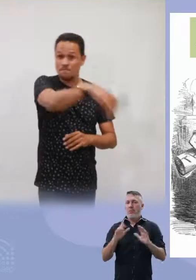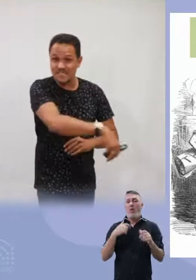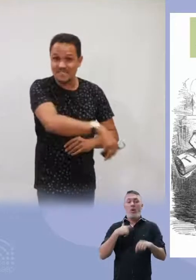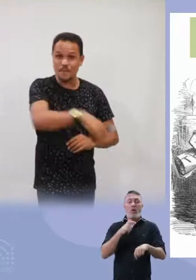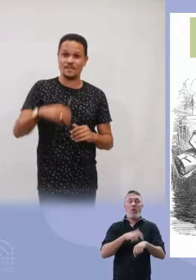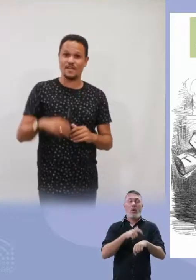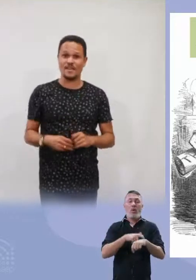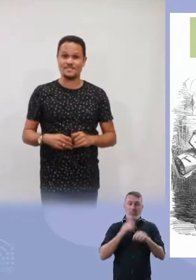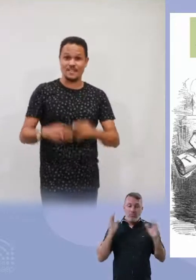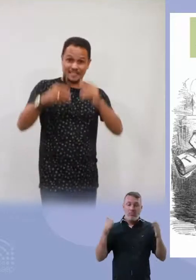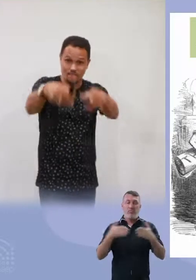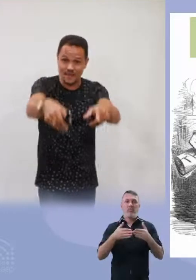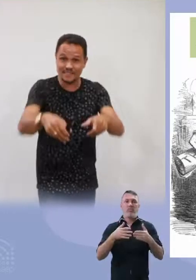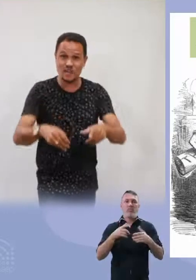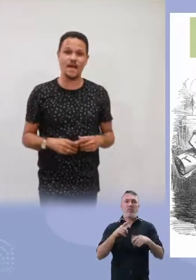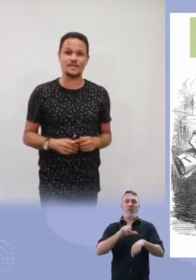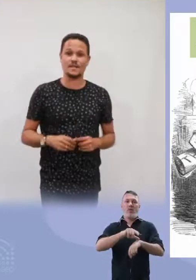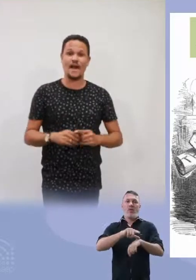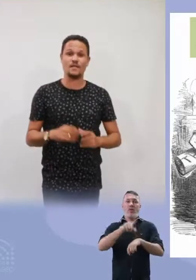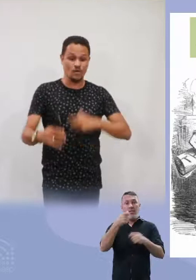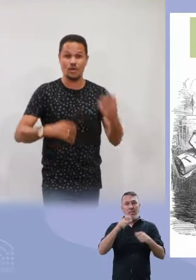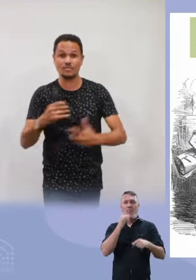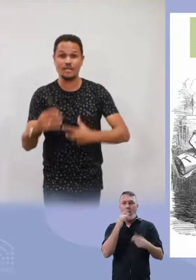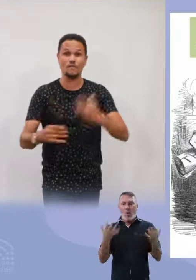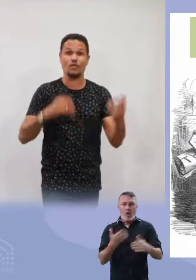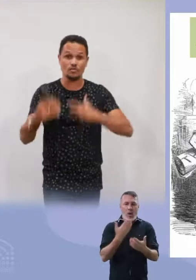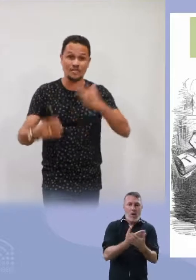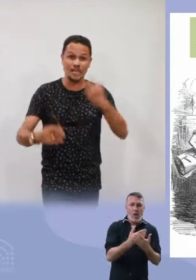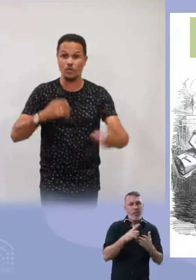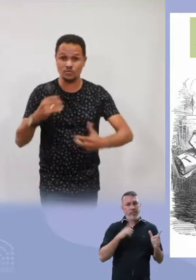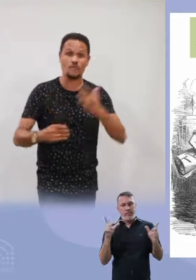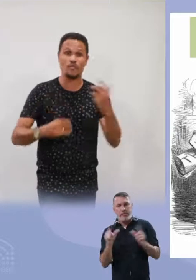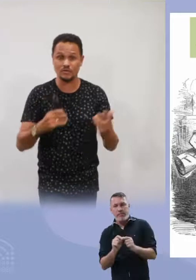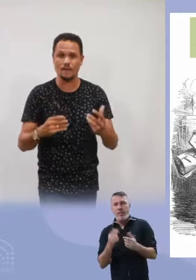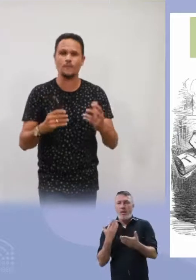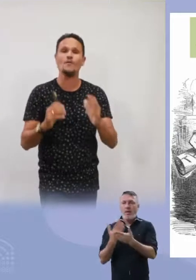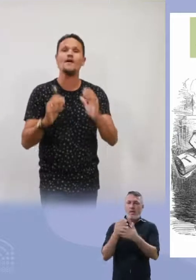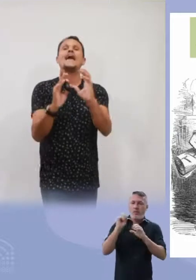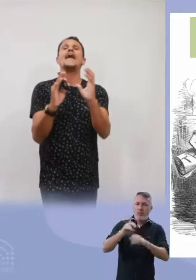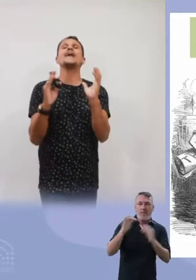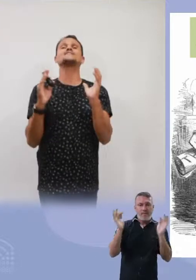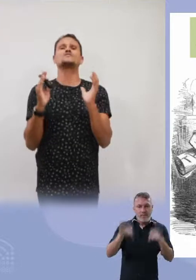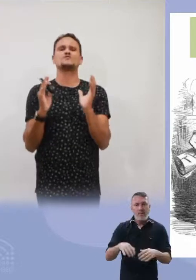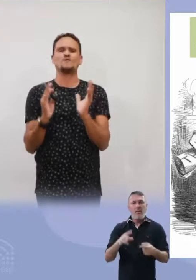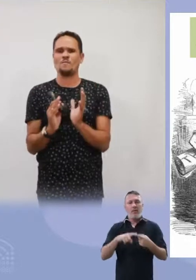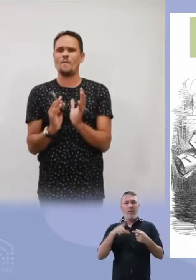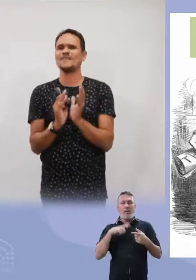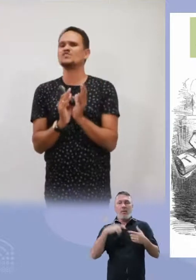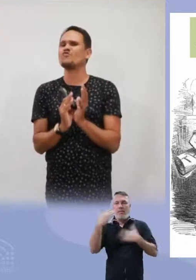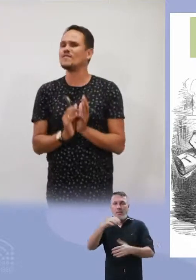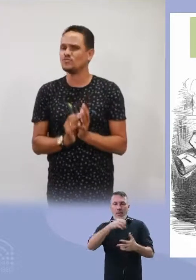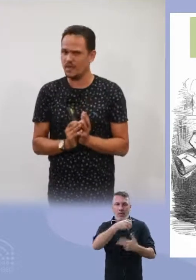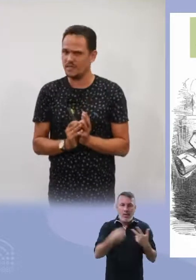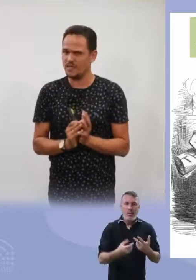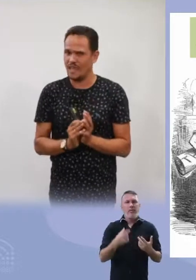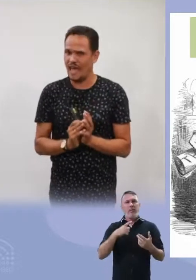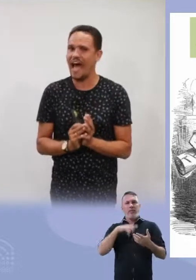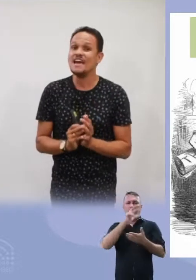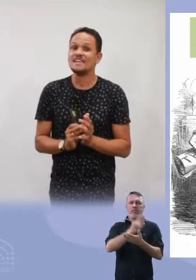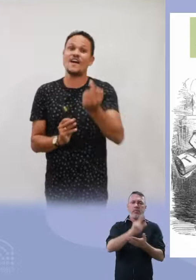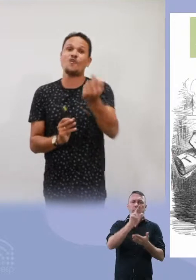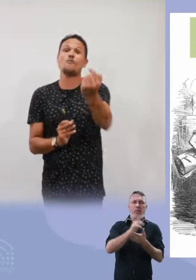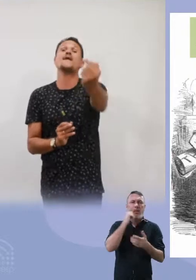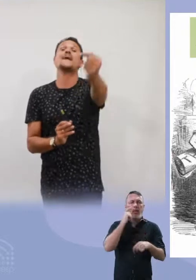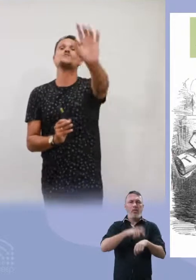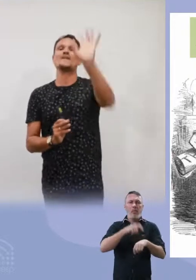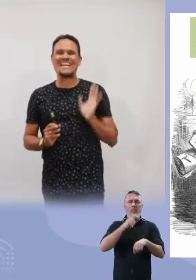tempo para fazer a prova do Enem, você tem tempo para entrar no mercado de trabalho. Olha o tempo, olha o tempo, olha o tempo, olha o tempo. Essas são as principais transformações, tá?